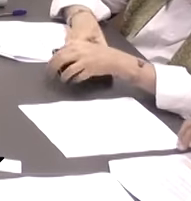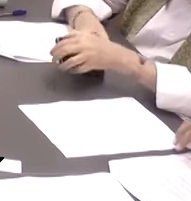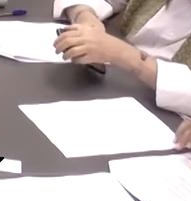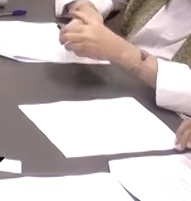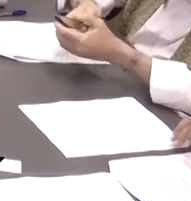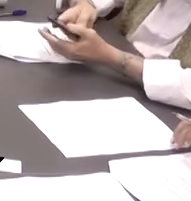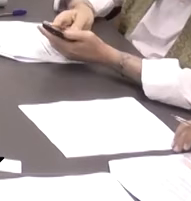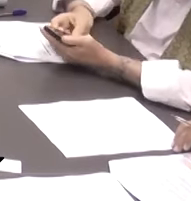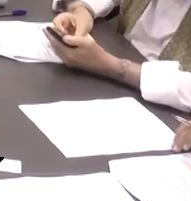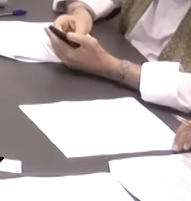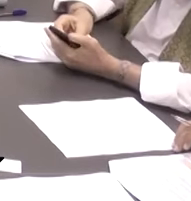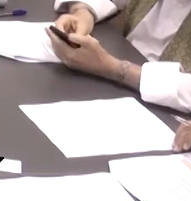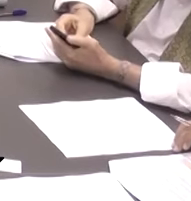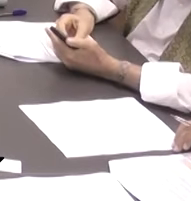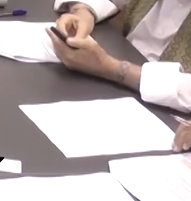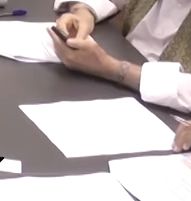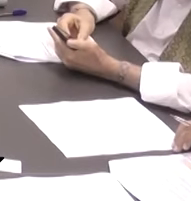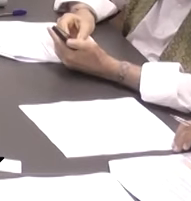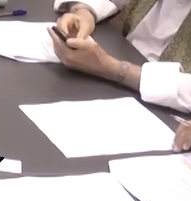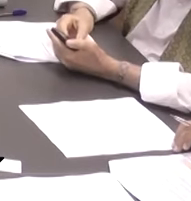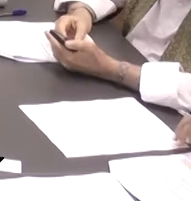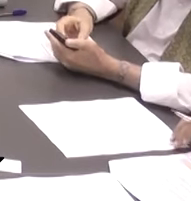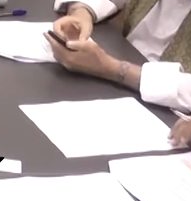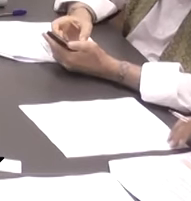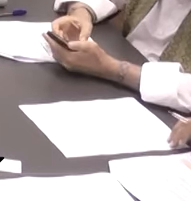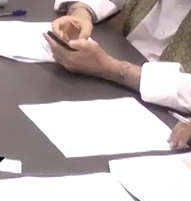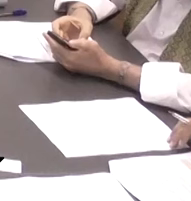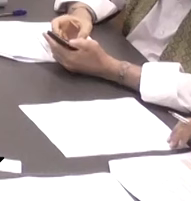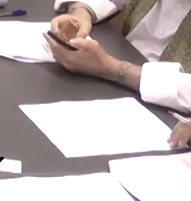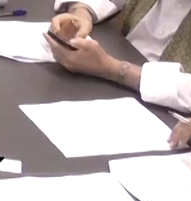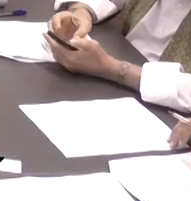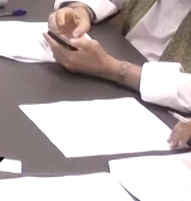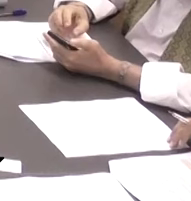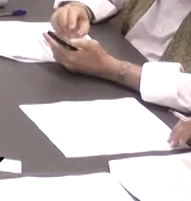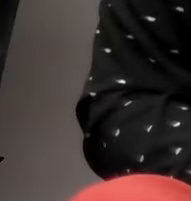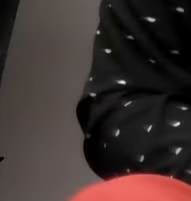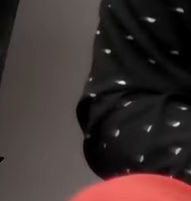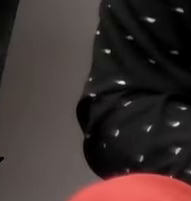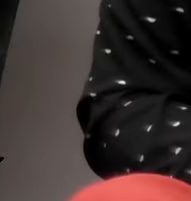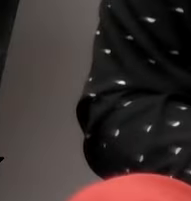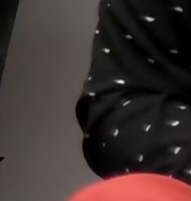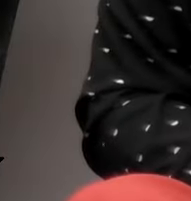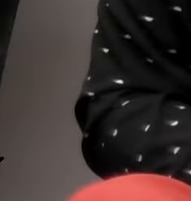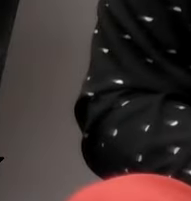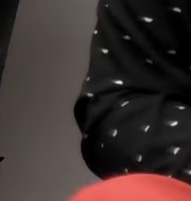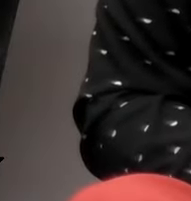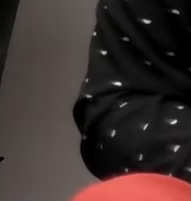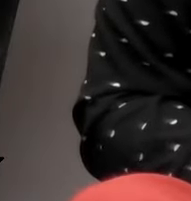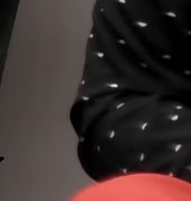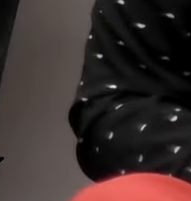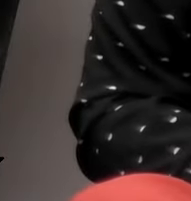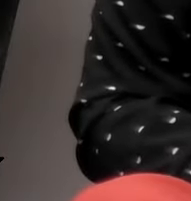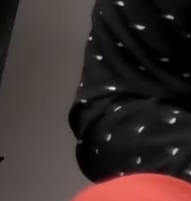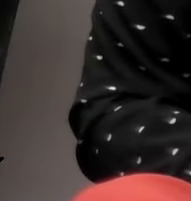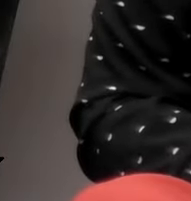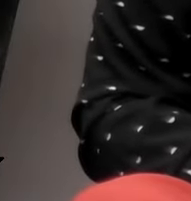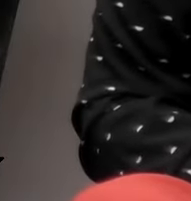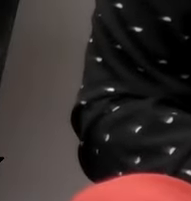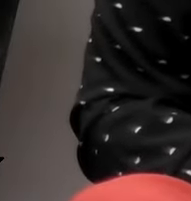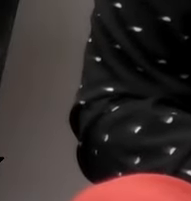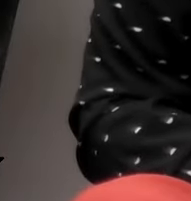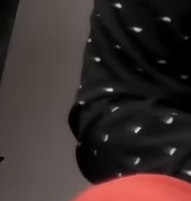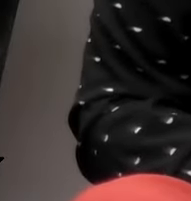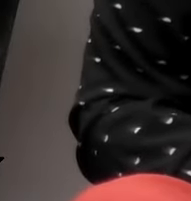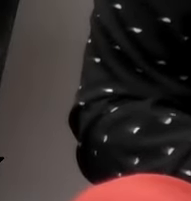entender que o deputado Verônica... Não, eu não gosto muito de interromper, porque atrapalha o raciocínio. Eu não gosto de ser interrompido, também não gosto